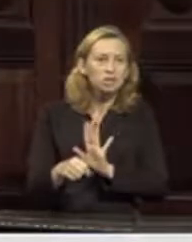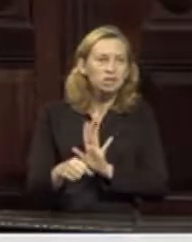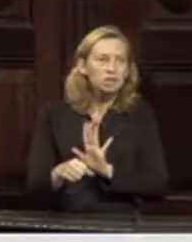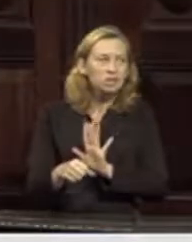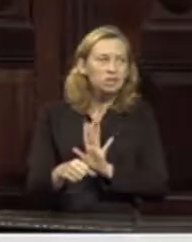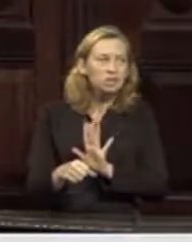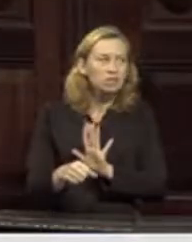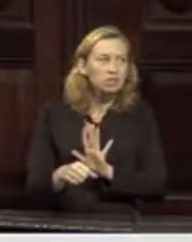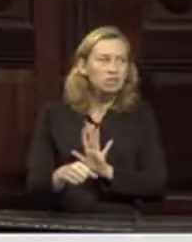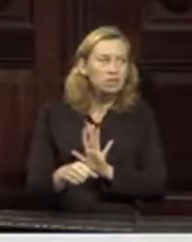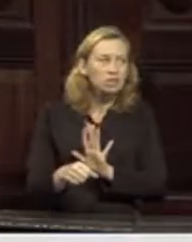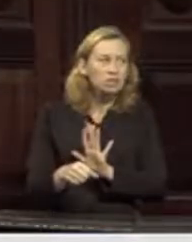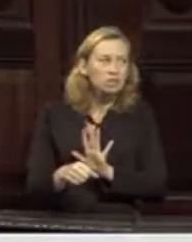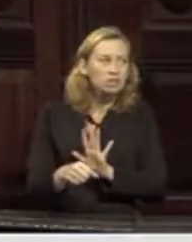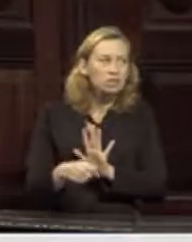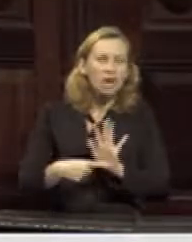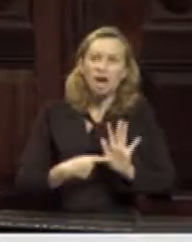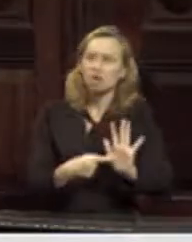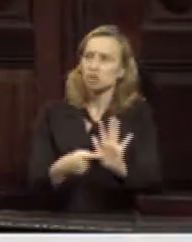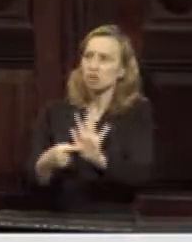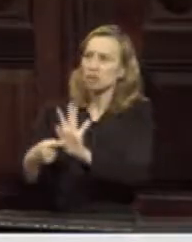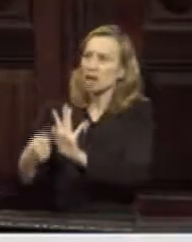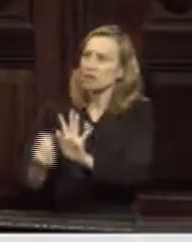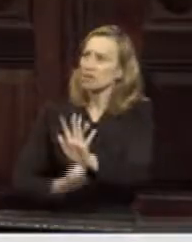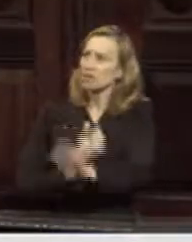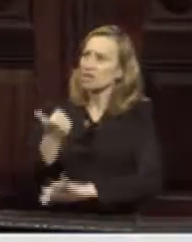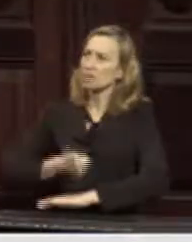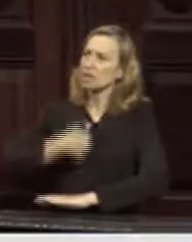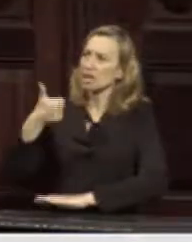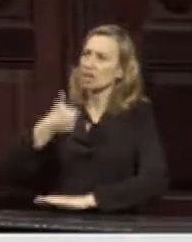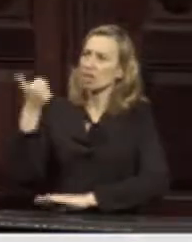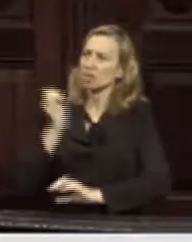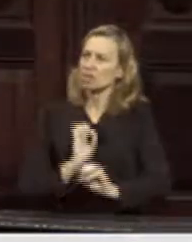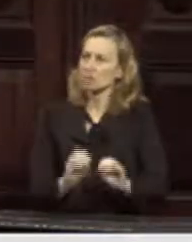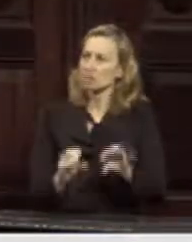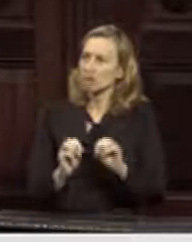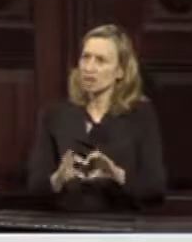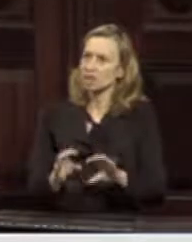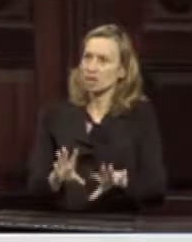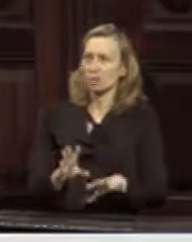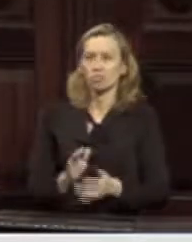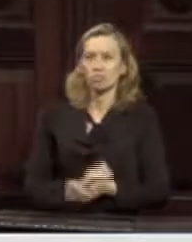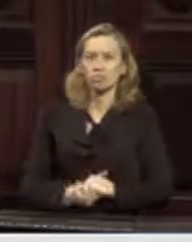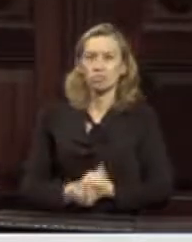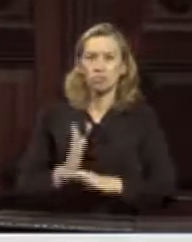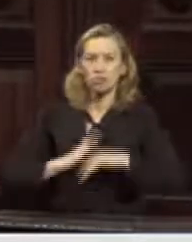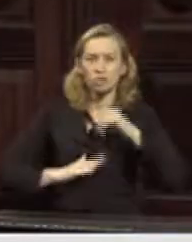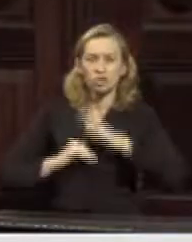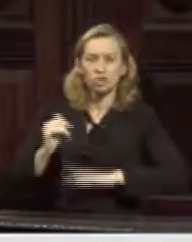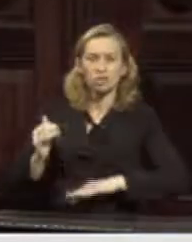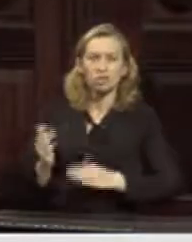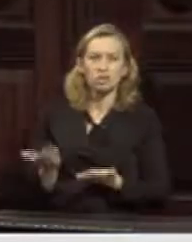a prestação de um serviço melhor na educação profissionalizante? De